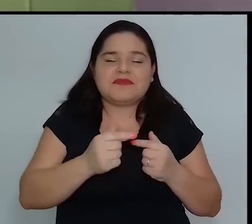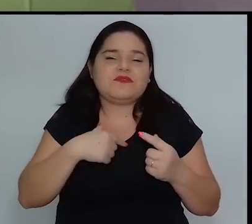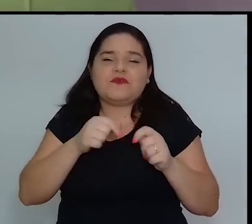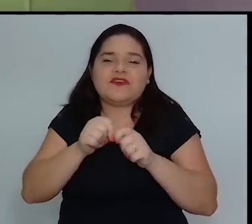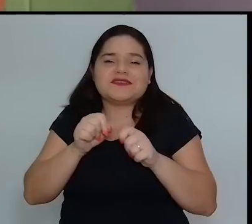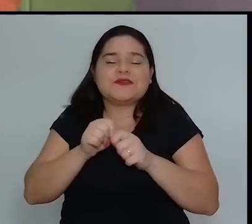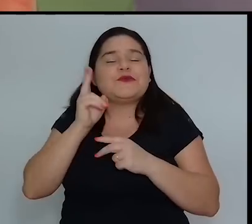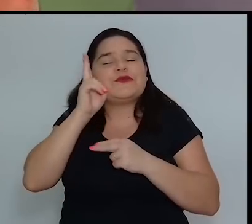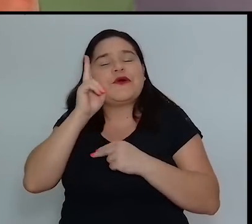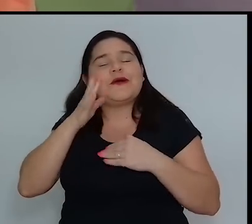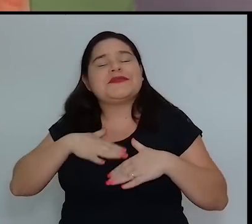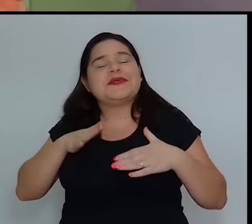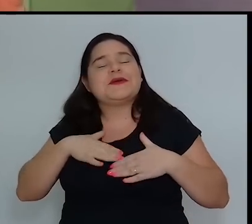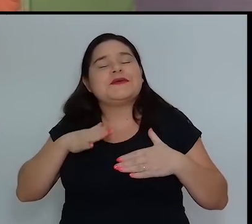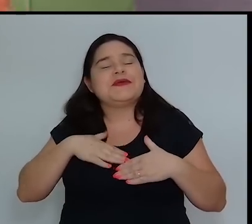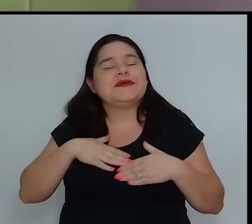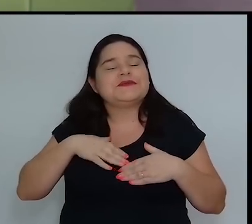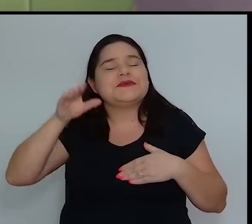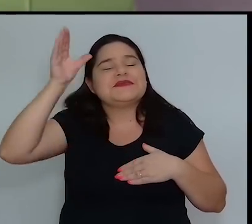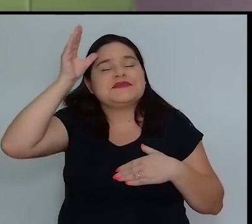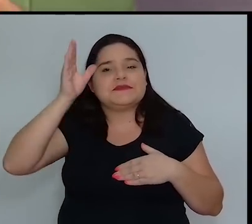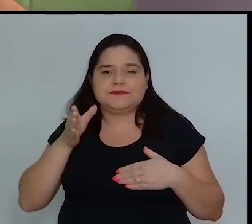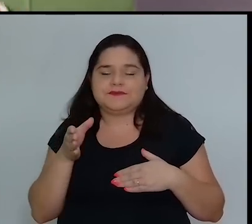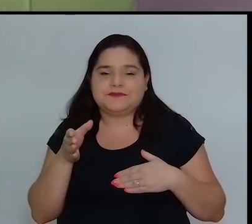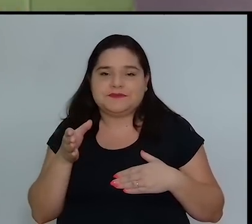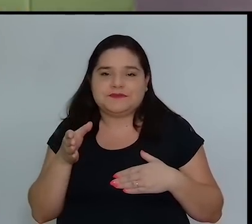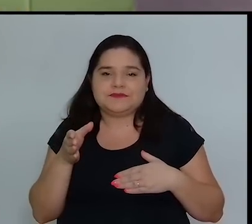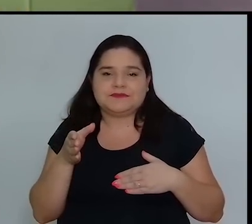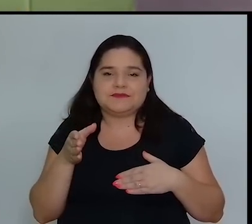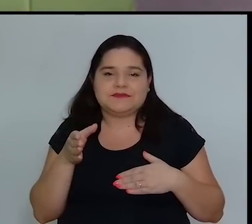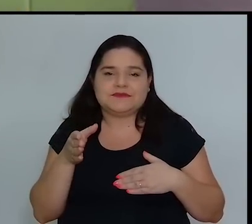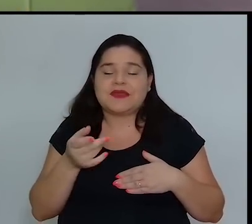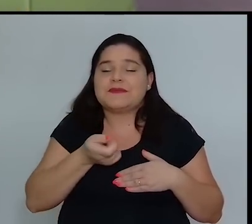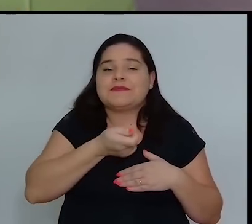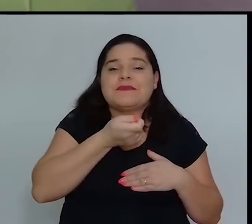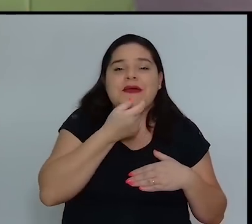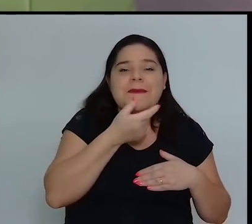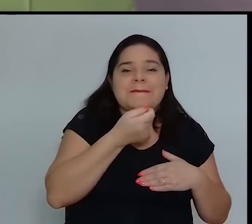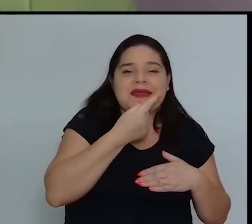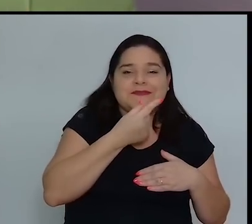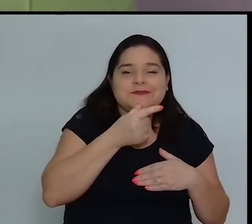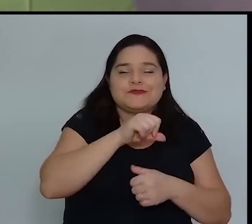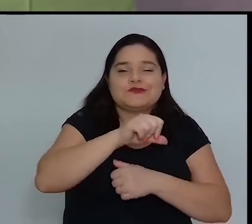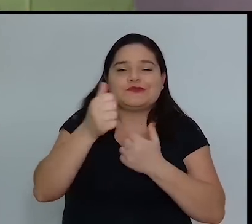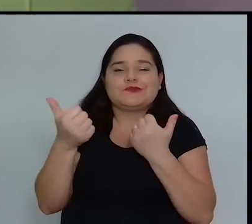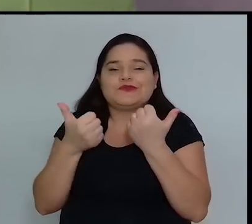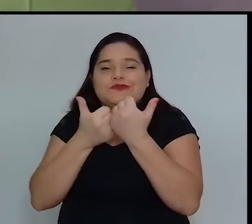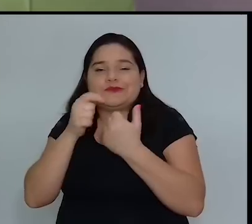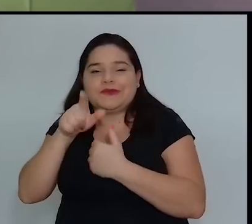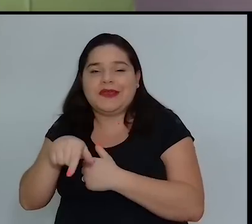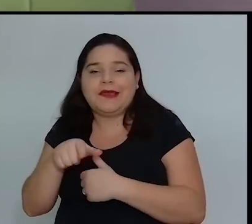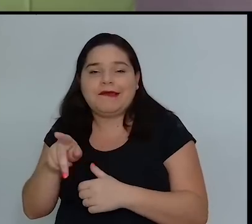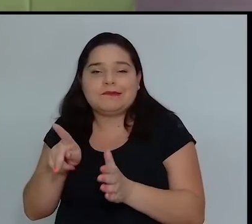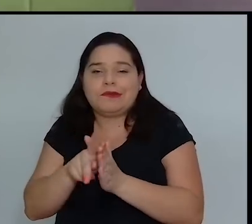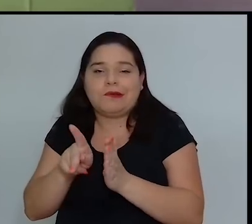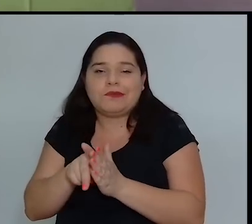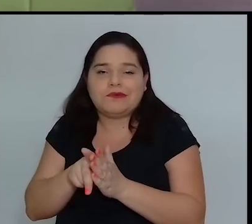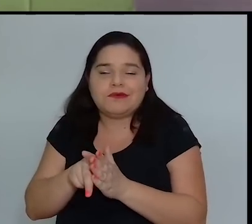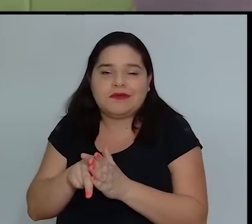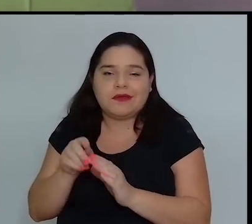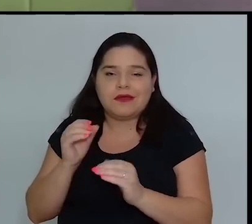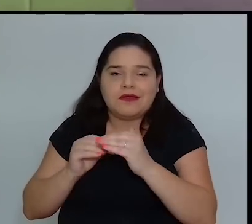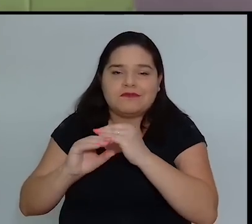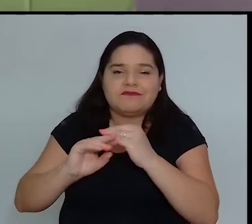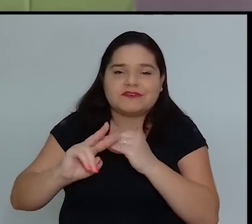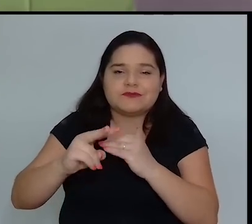dormindo tranquilo na minha crise de consciência é o meu prosaki é um investimento investimento social e é ótimo Acho que essas